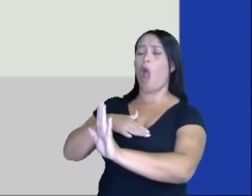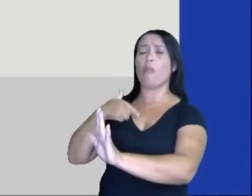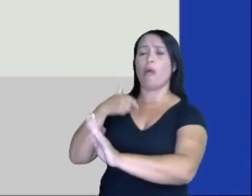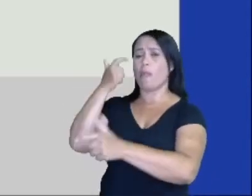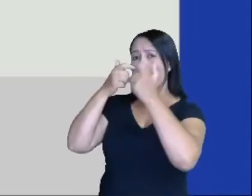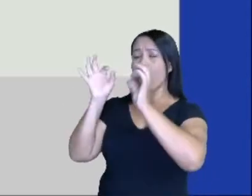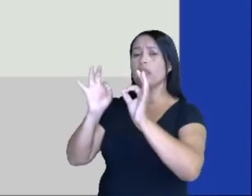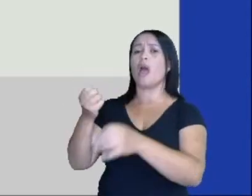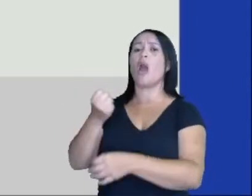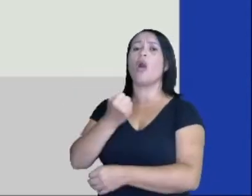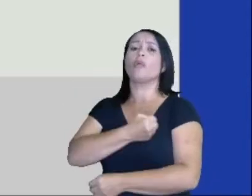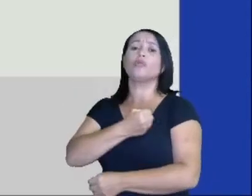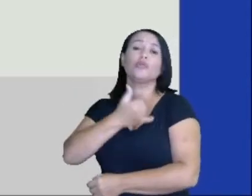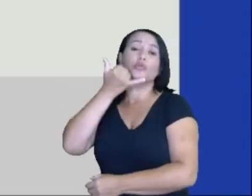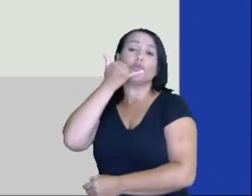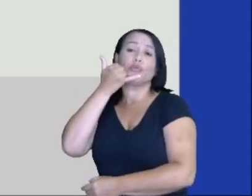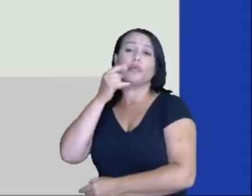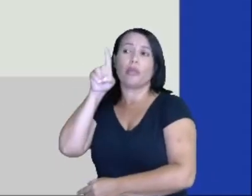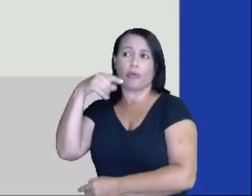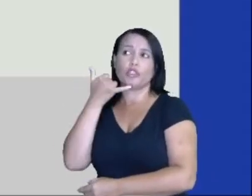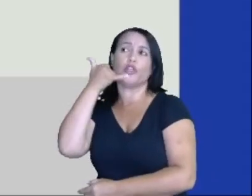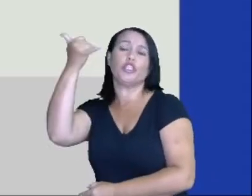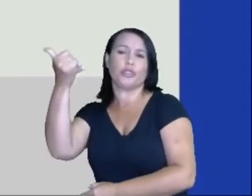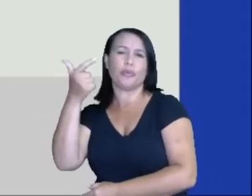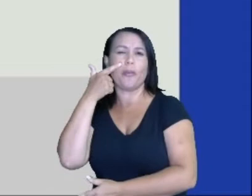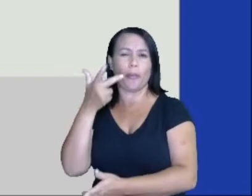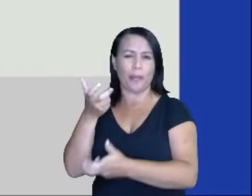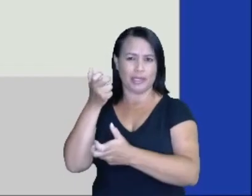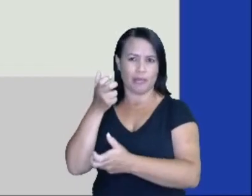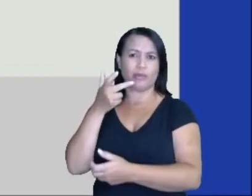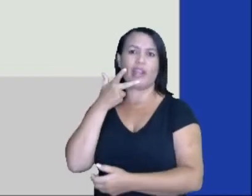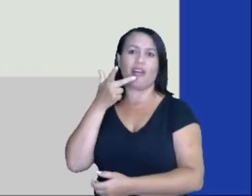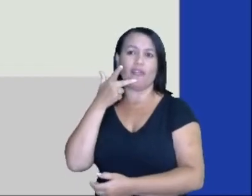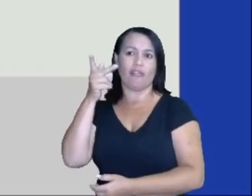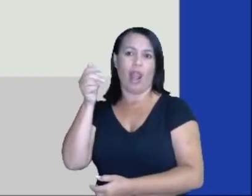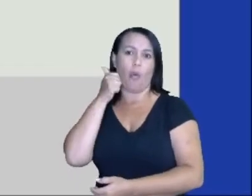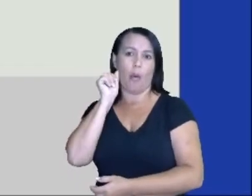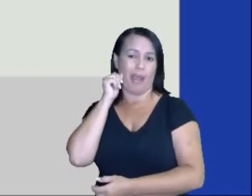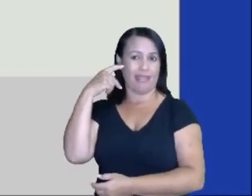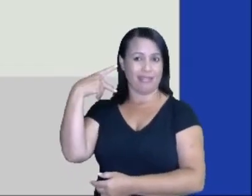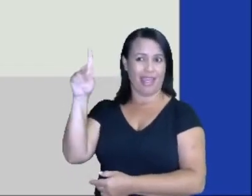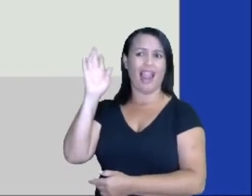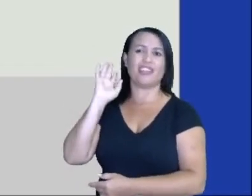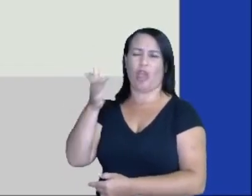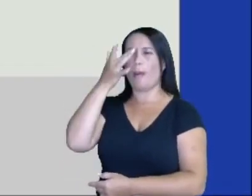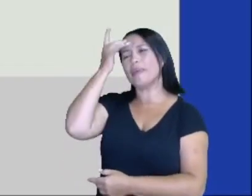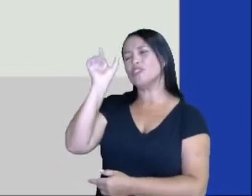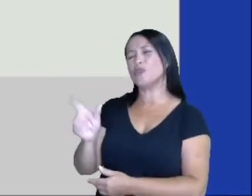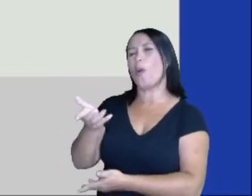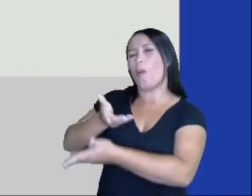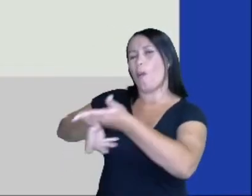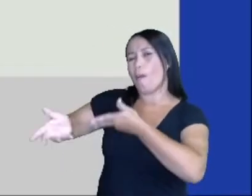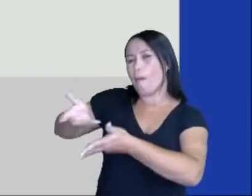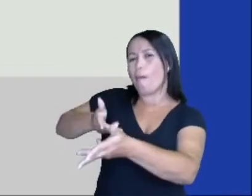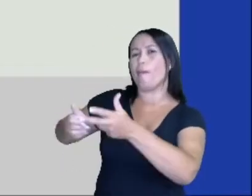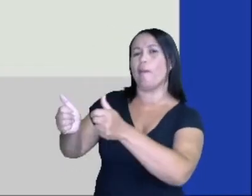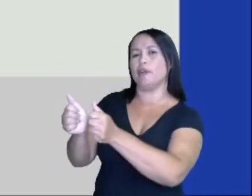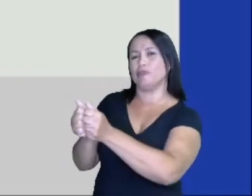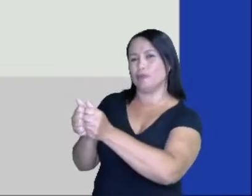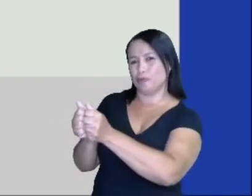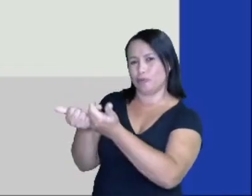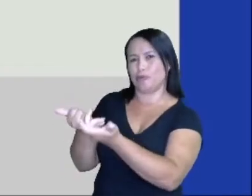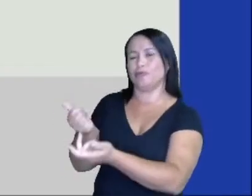preocupe. Me mande o número da seguradora, depois te ligo. Percebam que quando ela fala com a mãe dela, que é uma pessoa que faz parte do convívio dela,